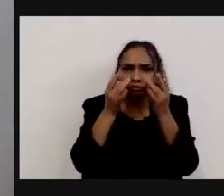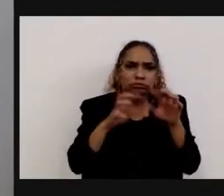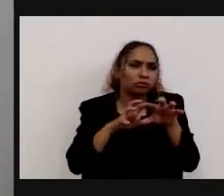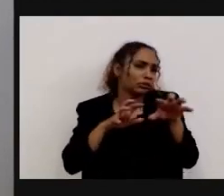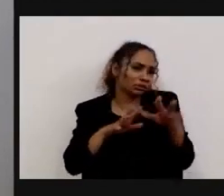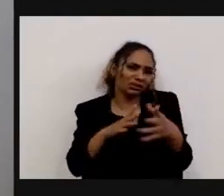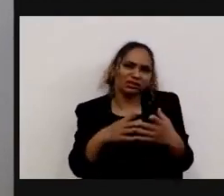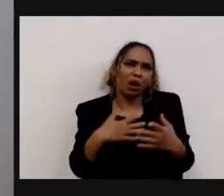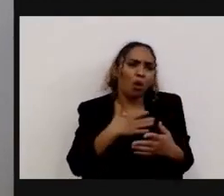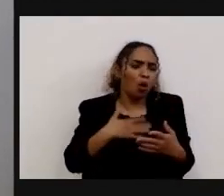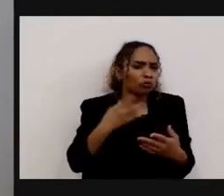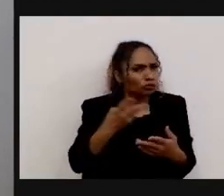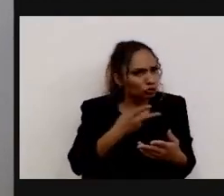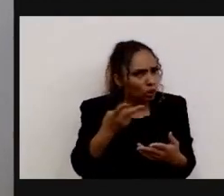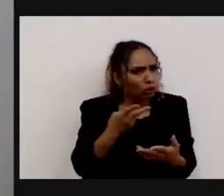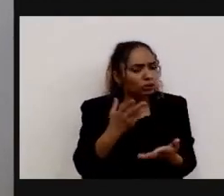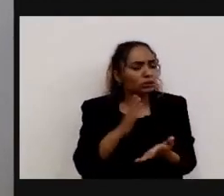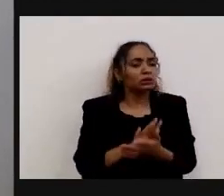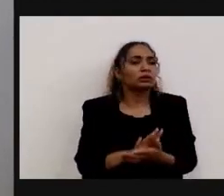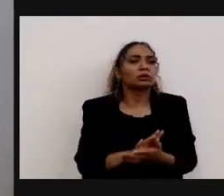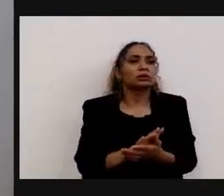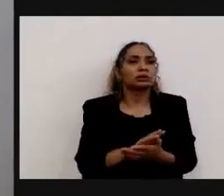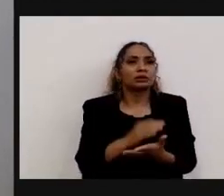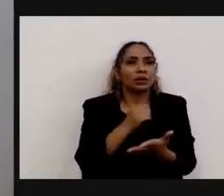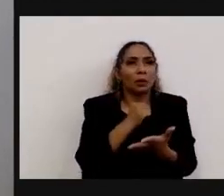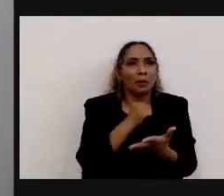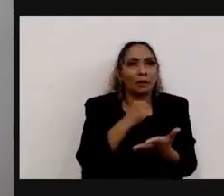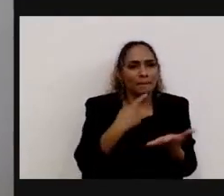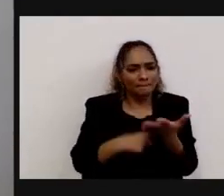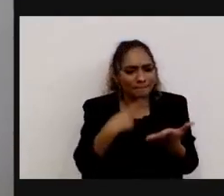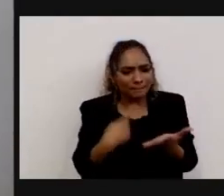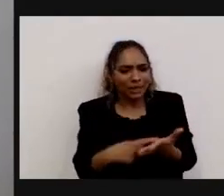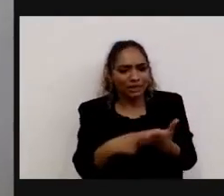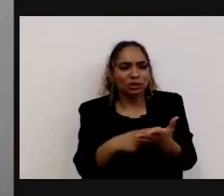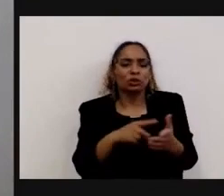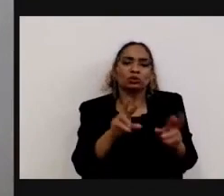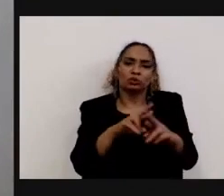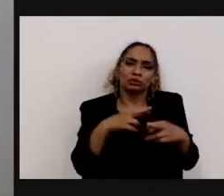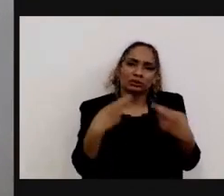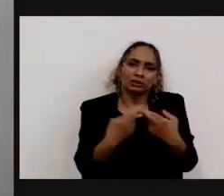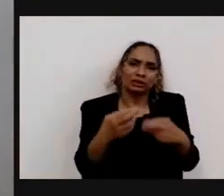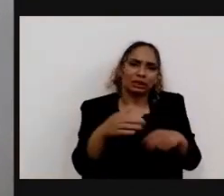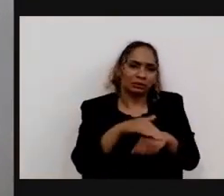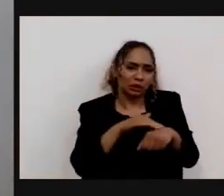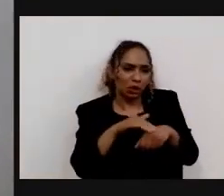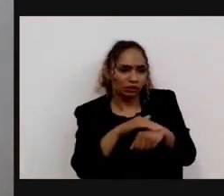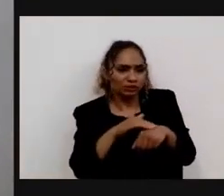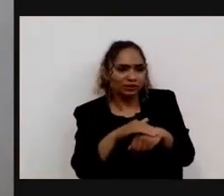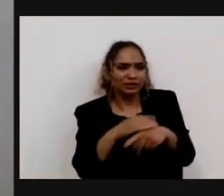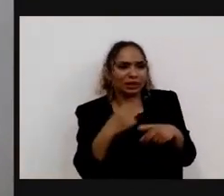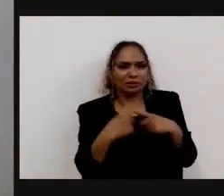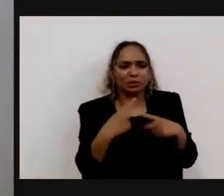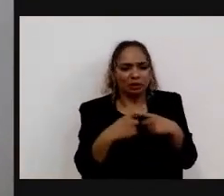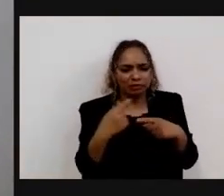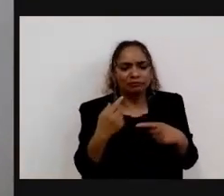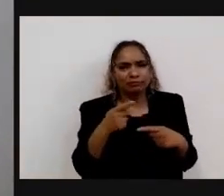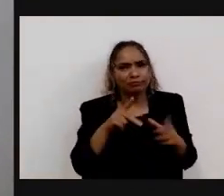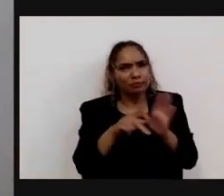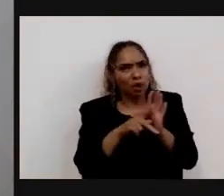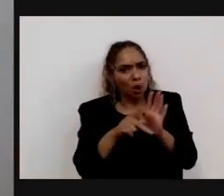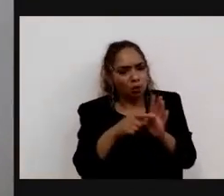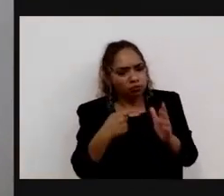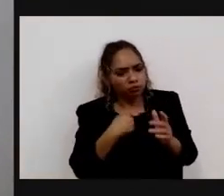do 100% online às vezes eu tenho dificuldade então eu marco Encontros com a minha equipe Marcos a gente conversar e tal Porque para mim é importante